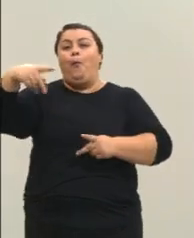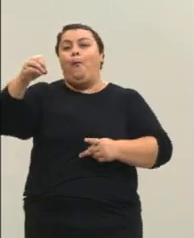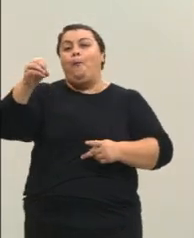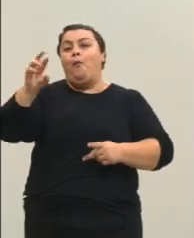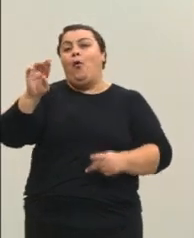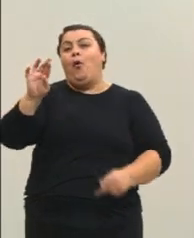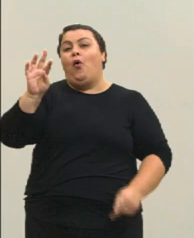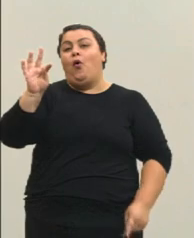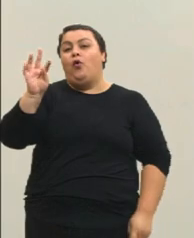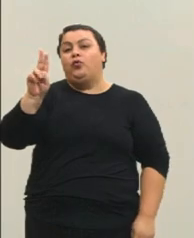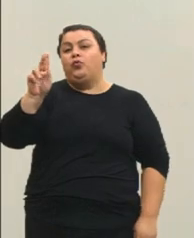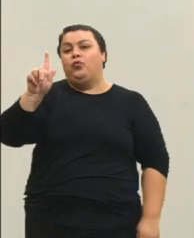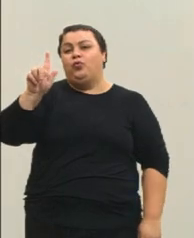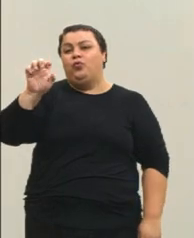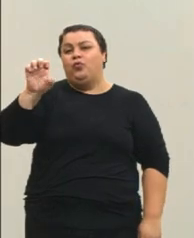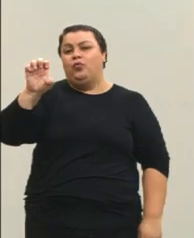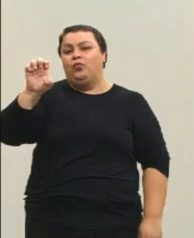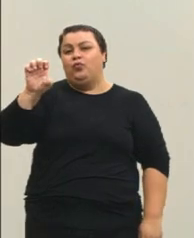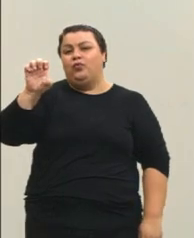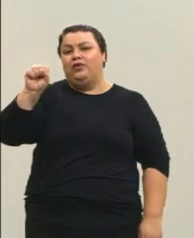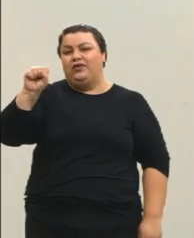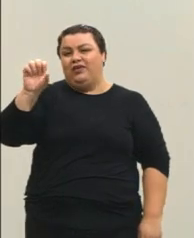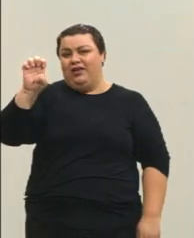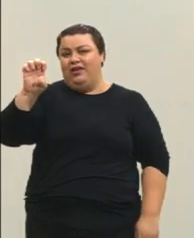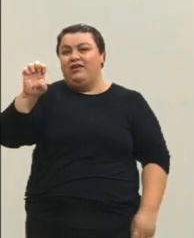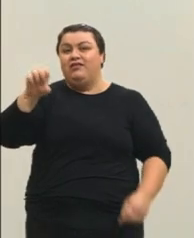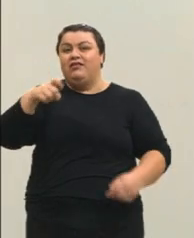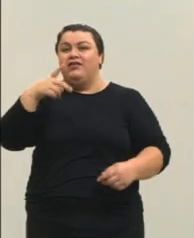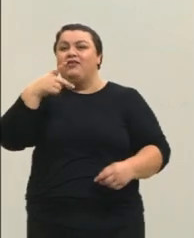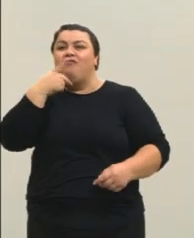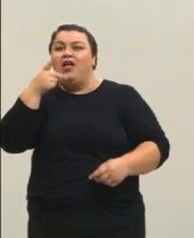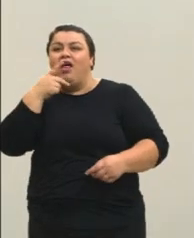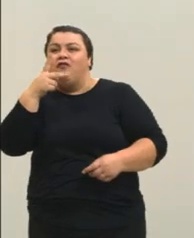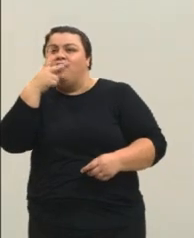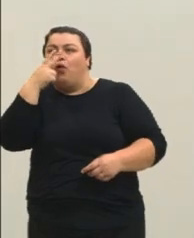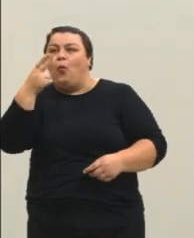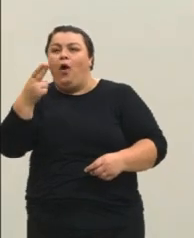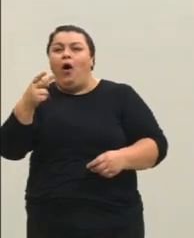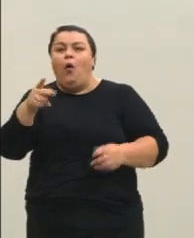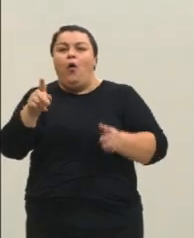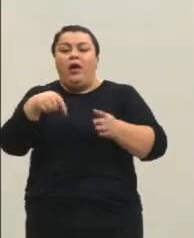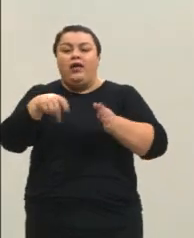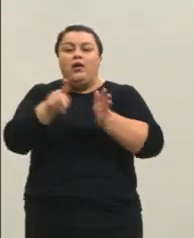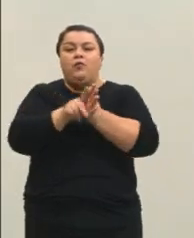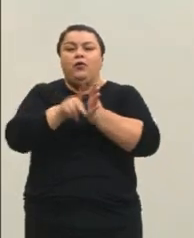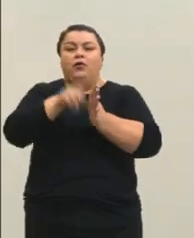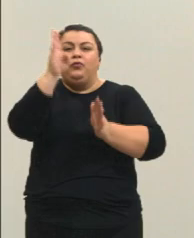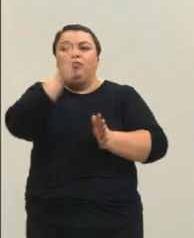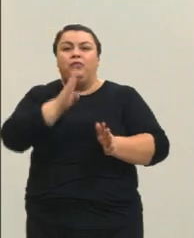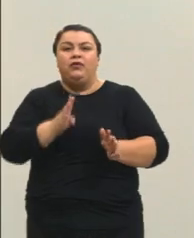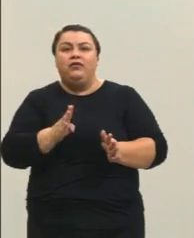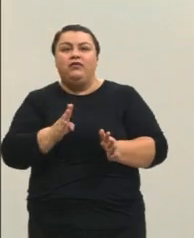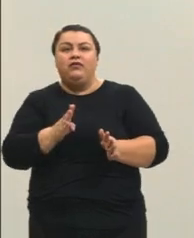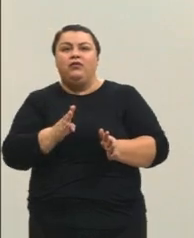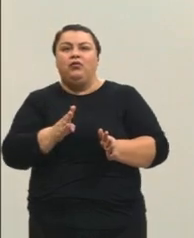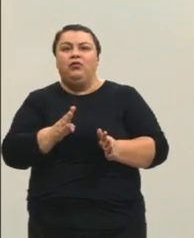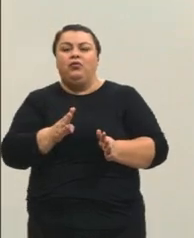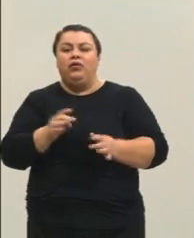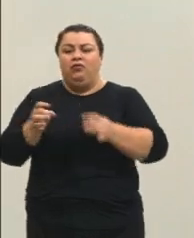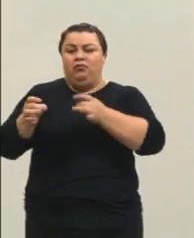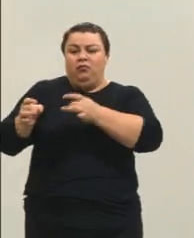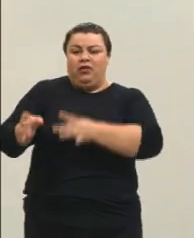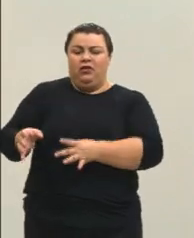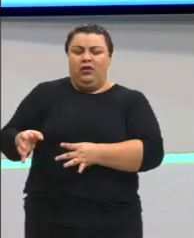exato teve um influência dos brasileiros aí e os portugueses reclamando que tavam perdendo a língua portuguesa para o Brasil